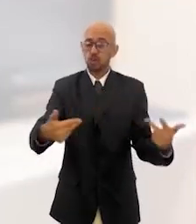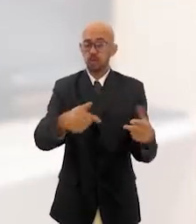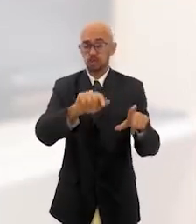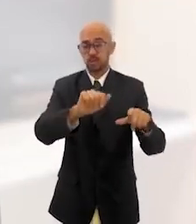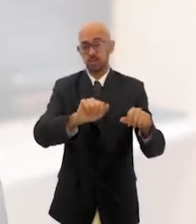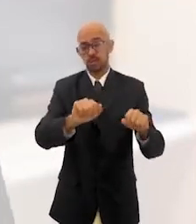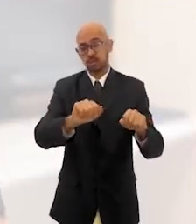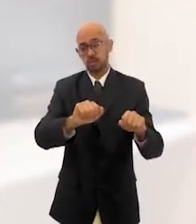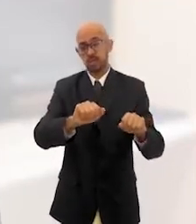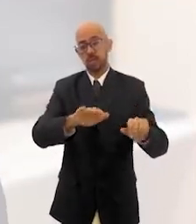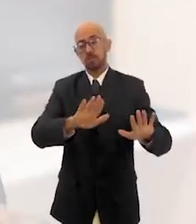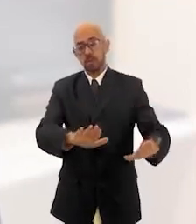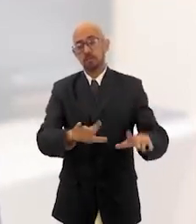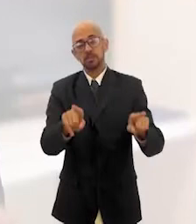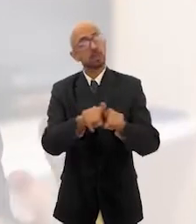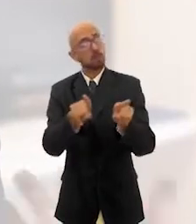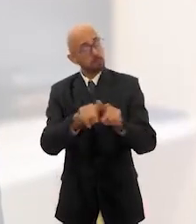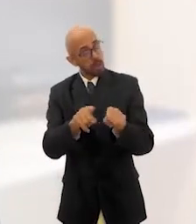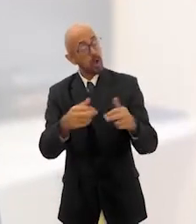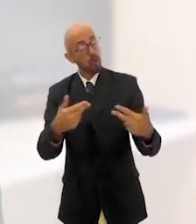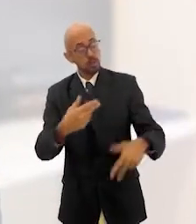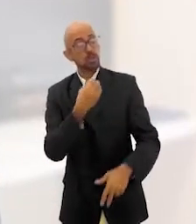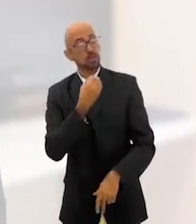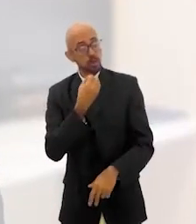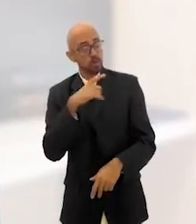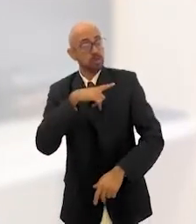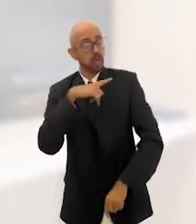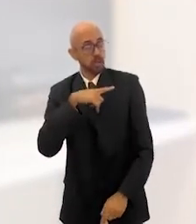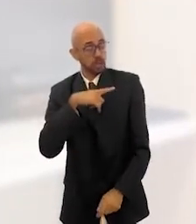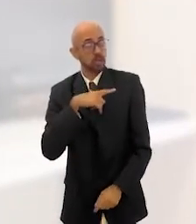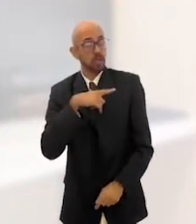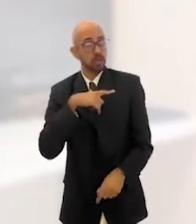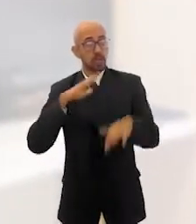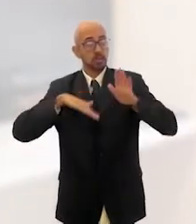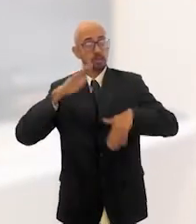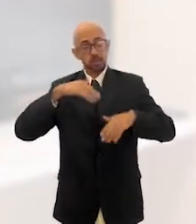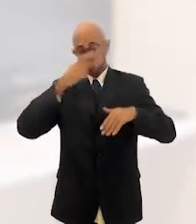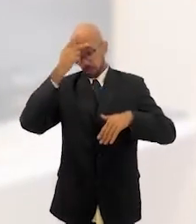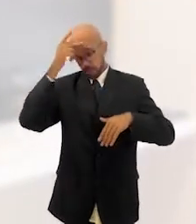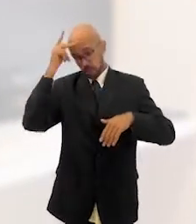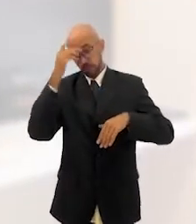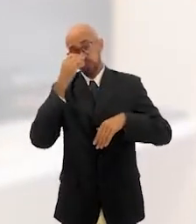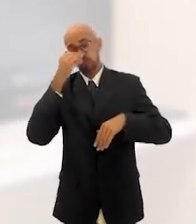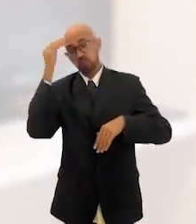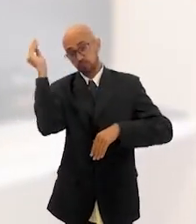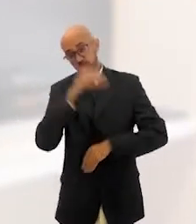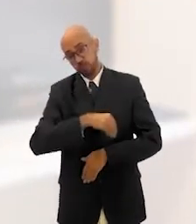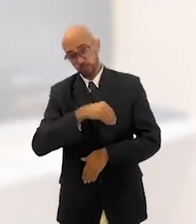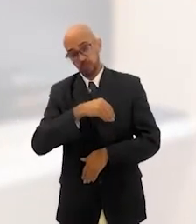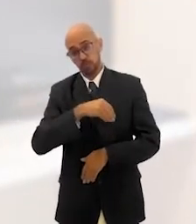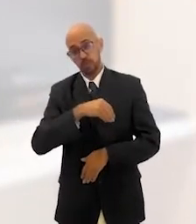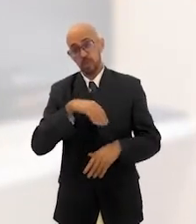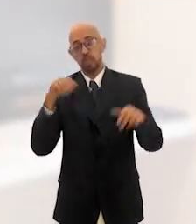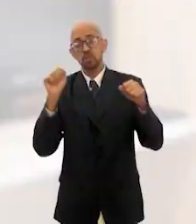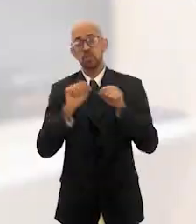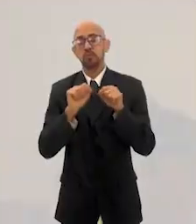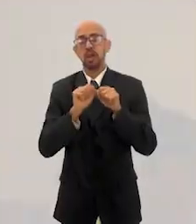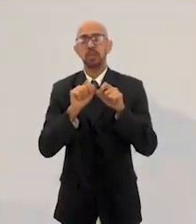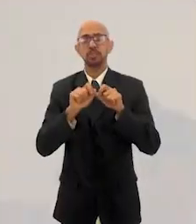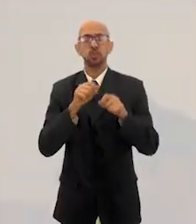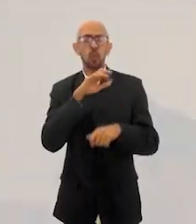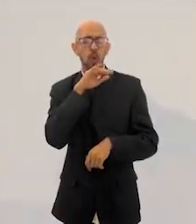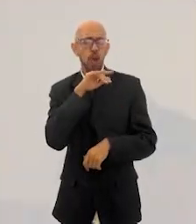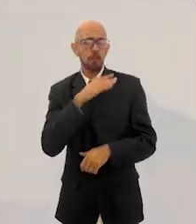coisas ruins, mas existem também coisas boas. E as pessoas às vezes negam isso, e eu acho que isso faz tão mal pra